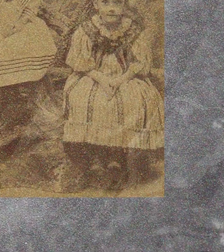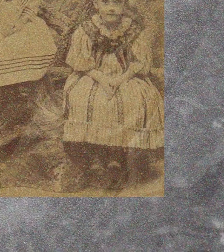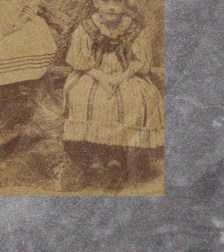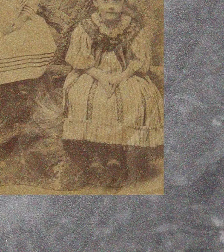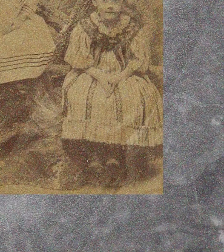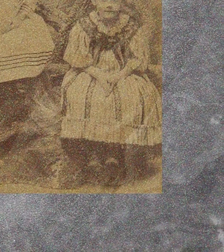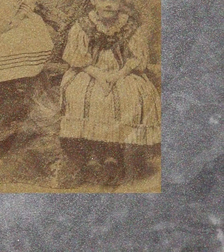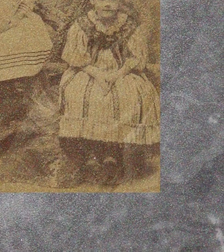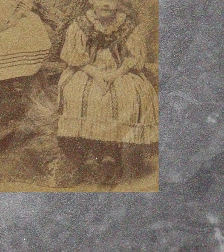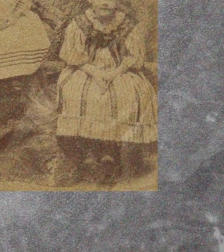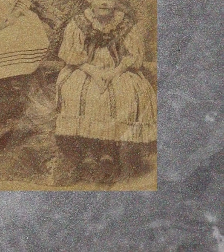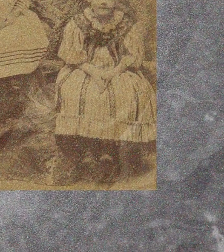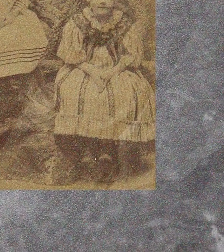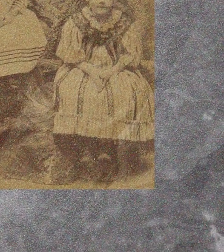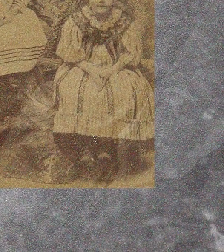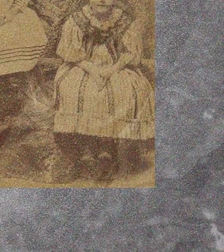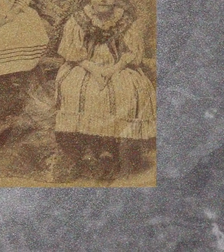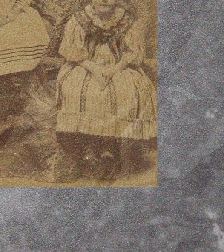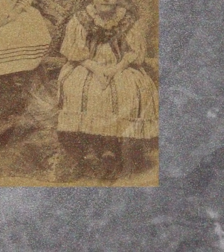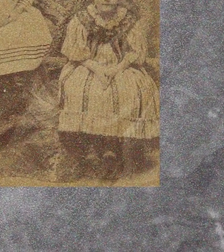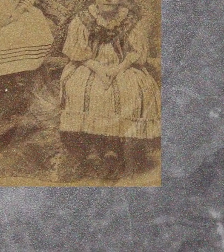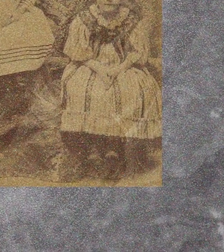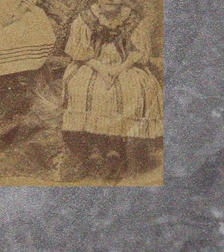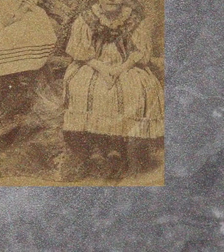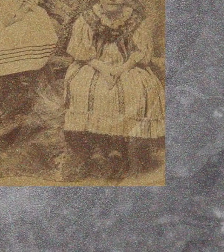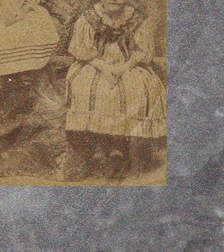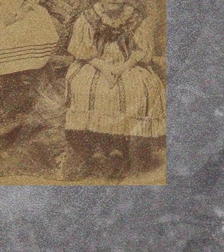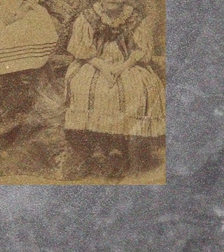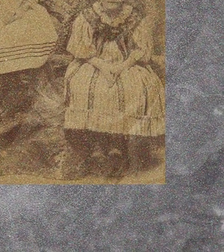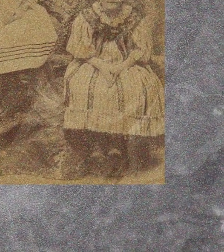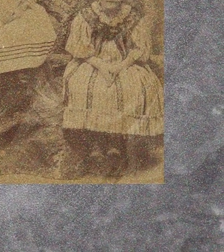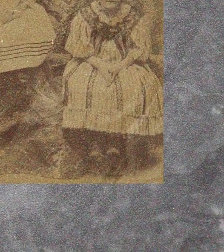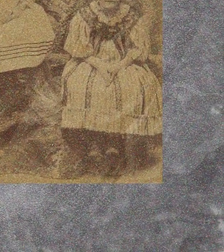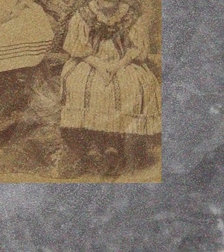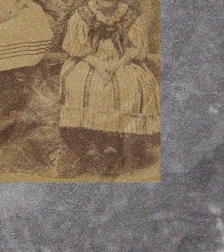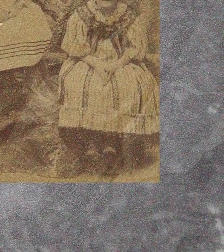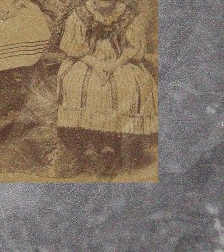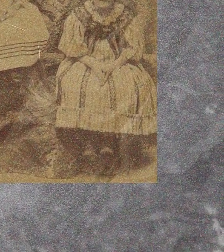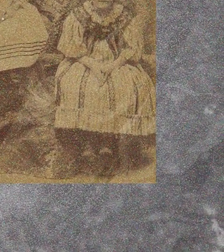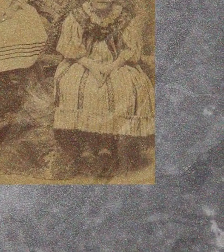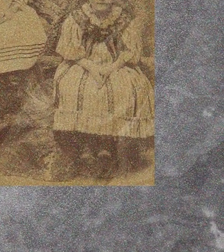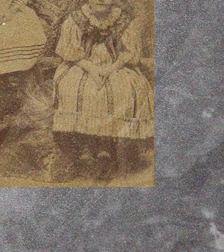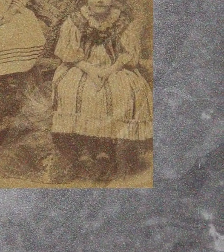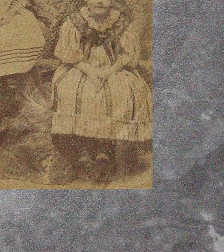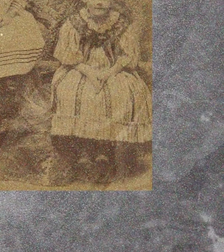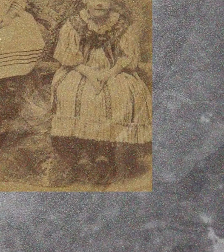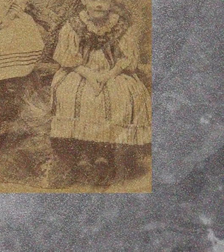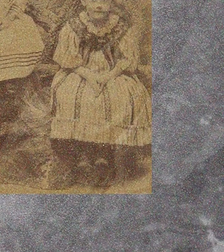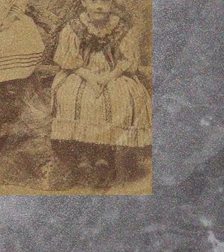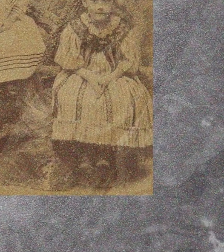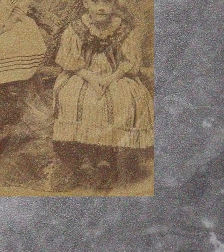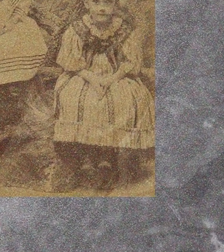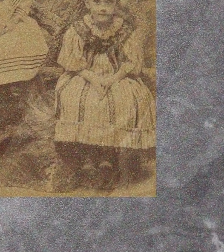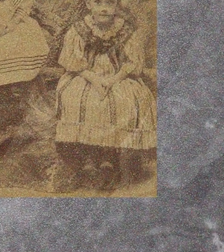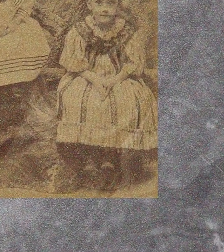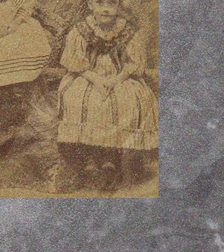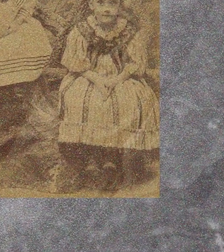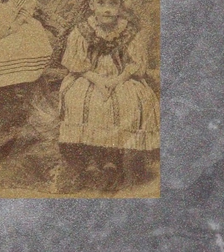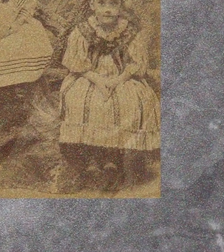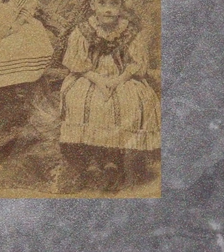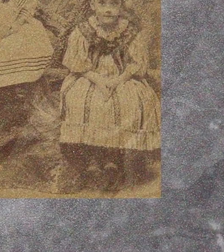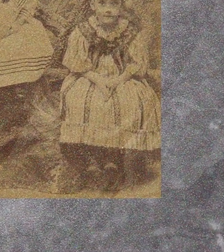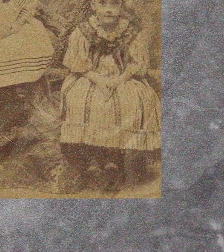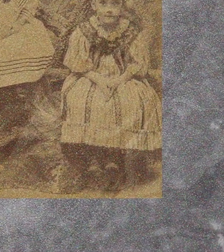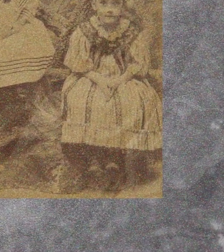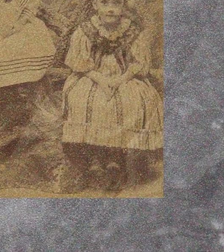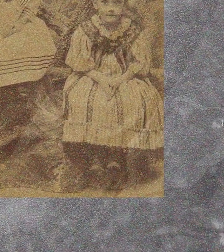1895, Zeferino Pontual, 1879. Iide Fernandes, 2 anos, Nair Monteiro,